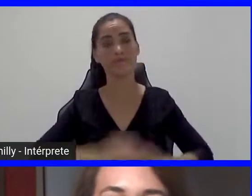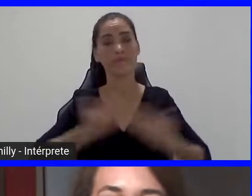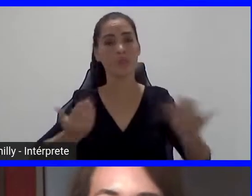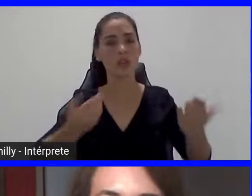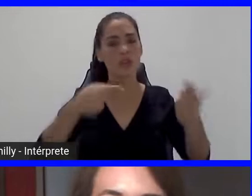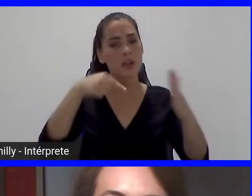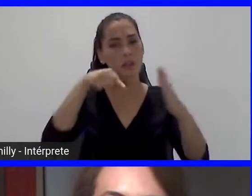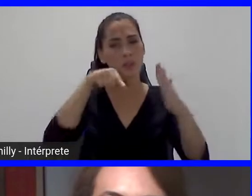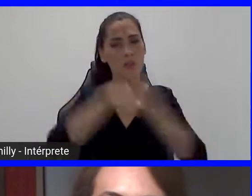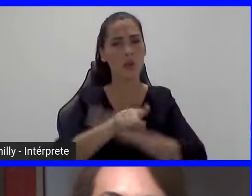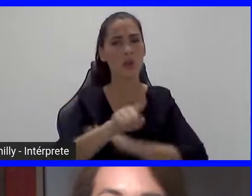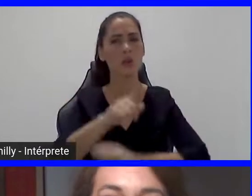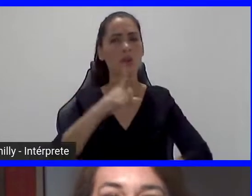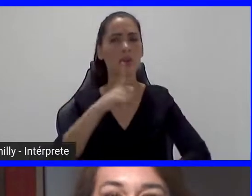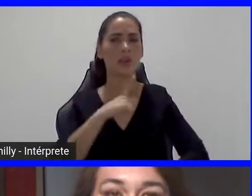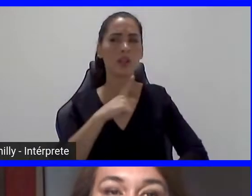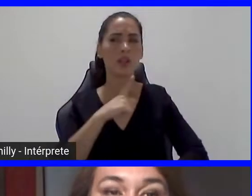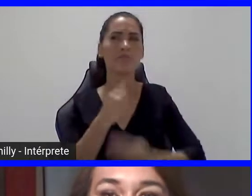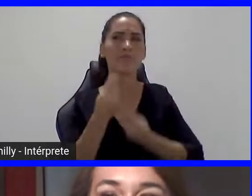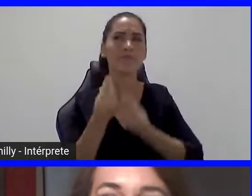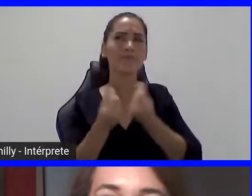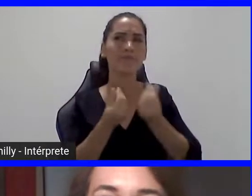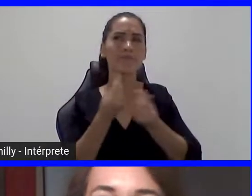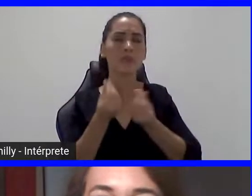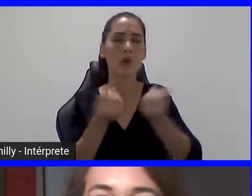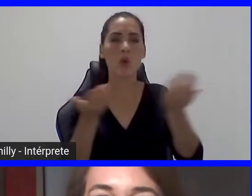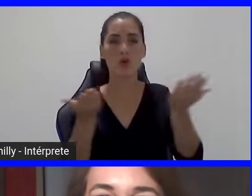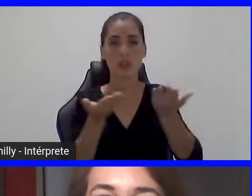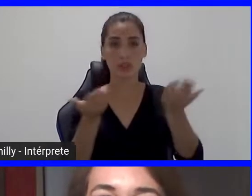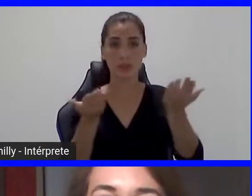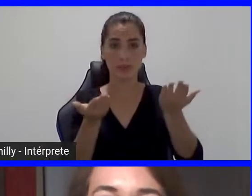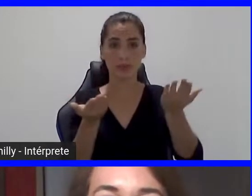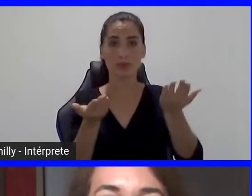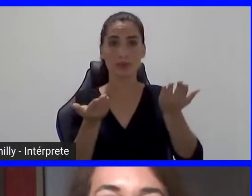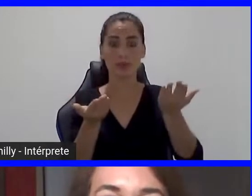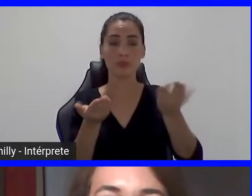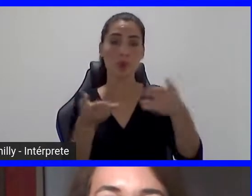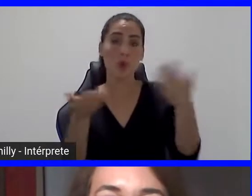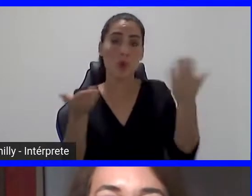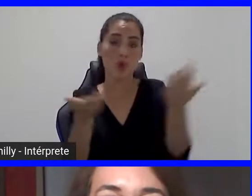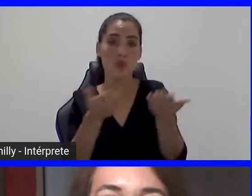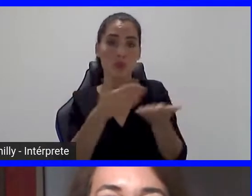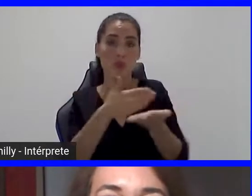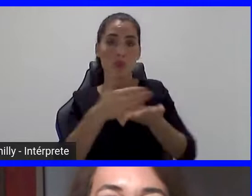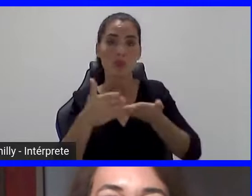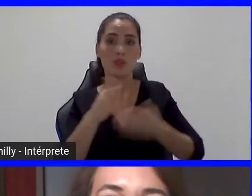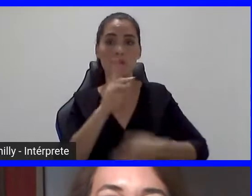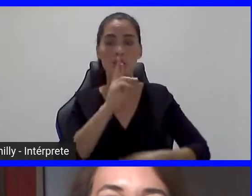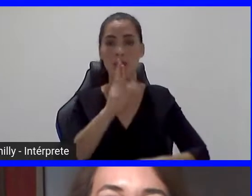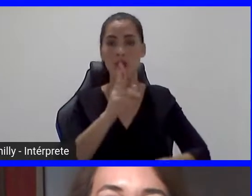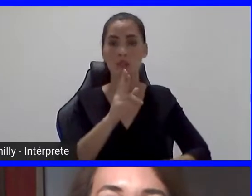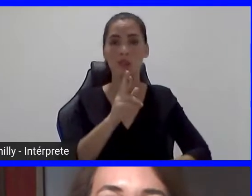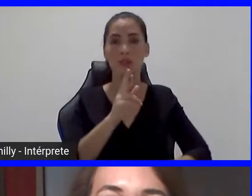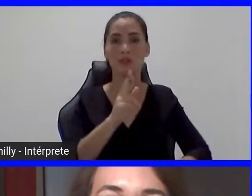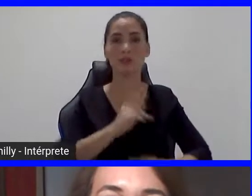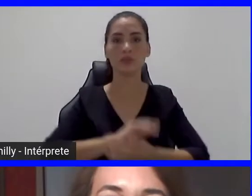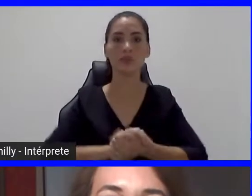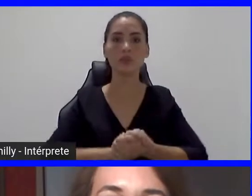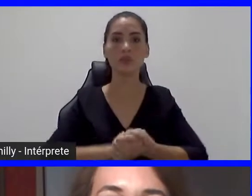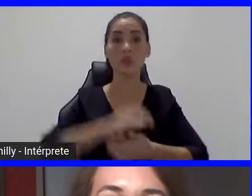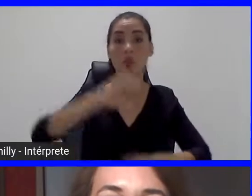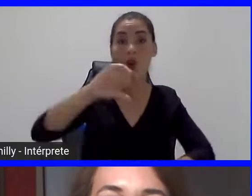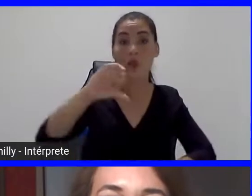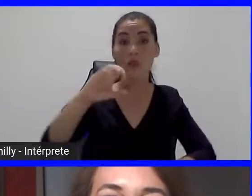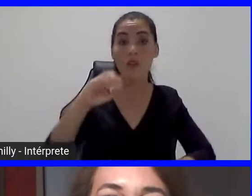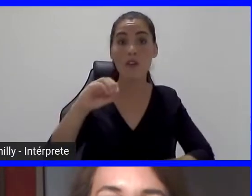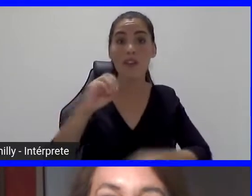no dia de hoje. Não é à toa que eu começo respondendo dessa forma. Hoje o Brasil completa 90 anos do